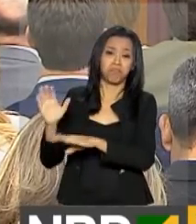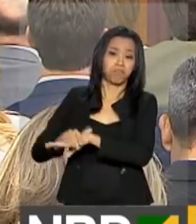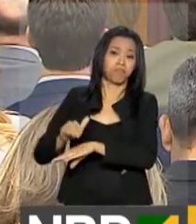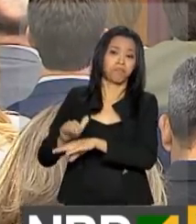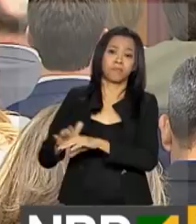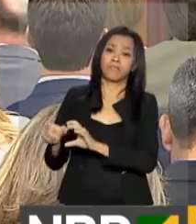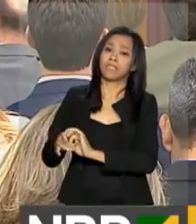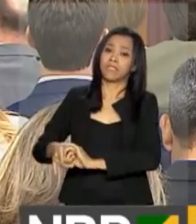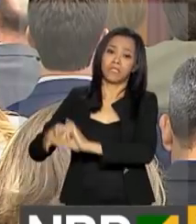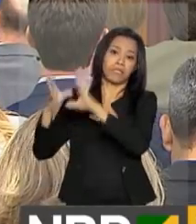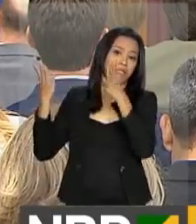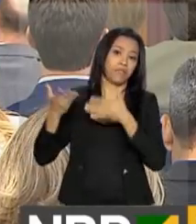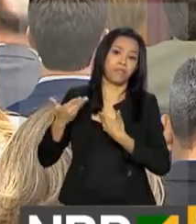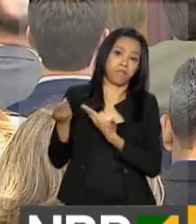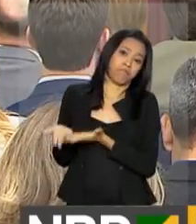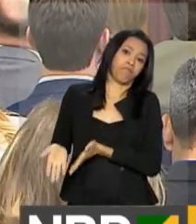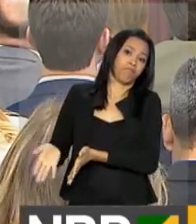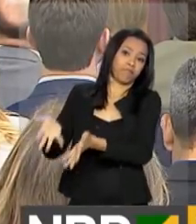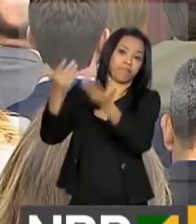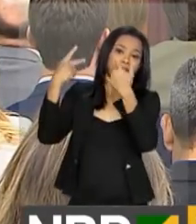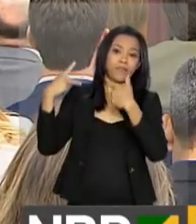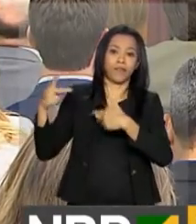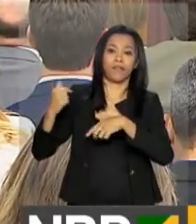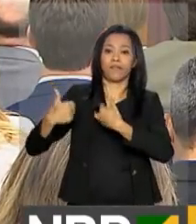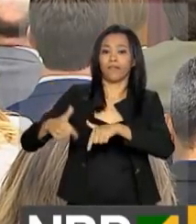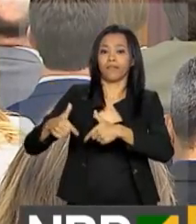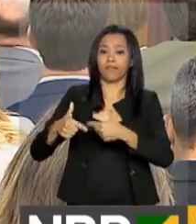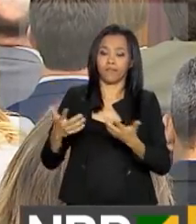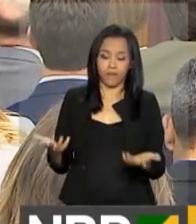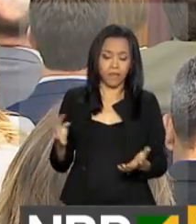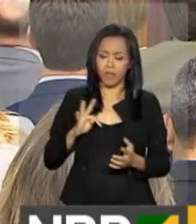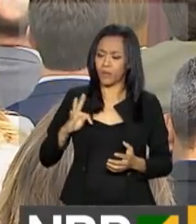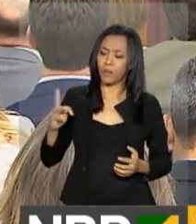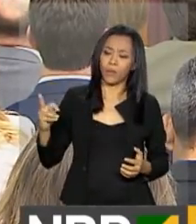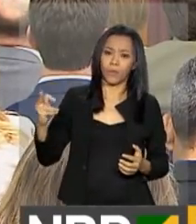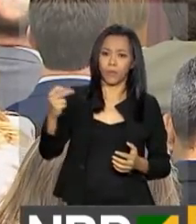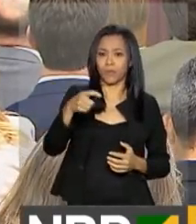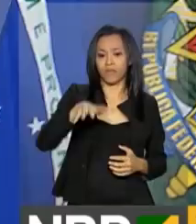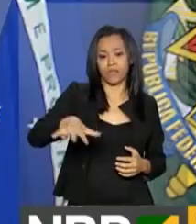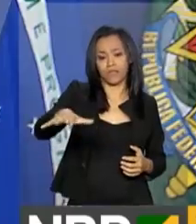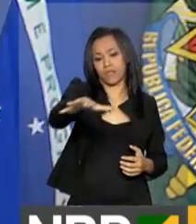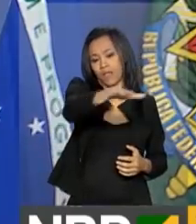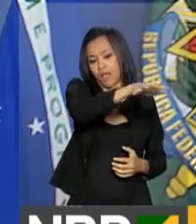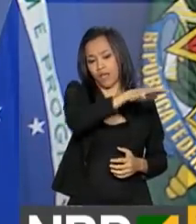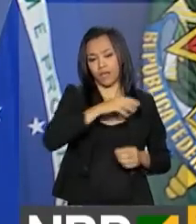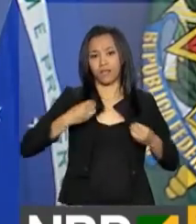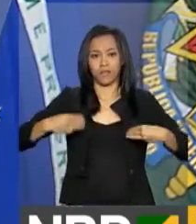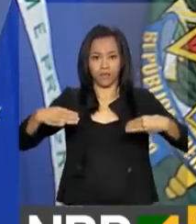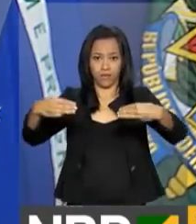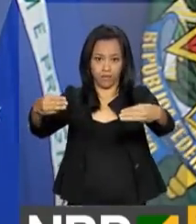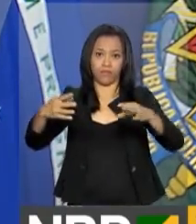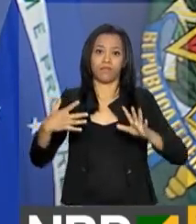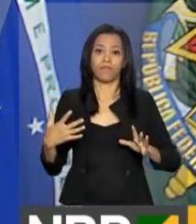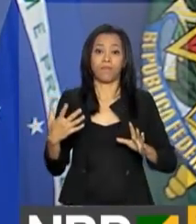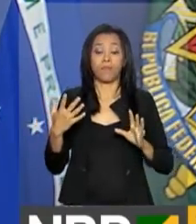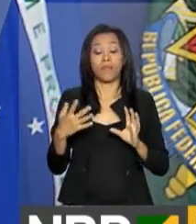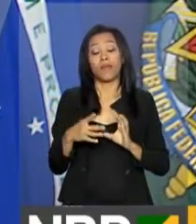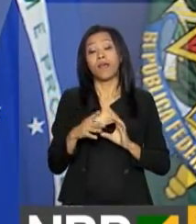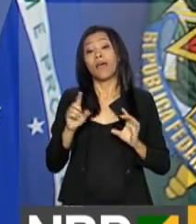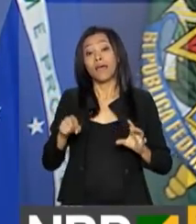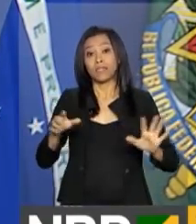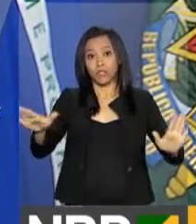autonomia para os nossos ministros é para todos os setores da administração e esta terça centralização